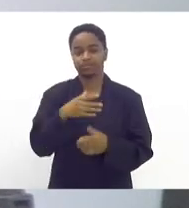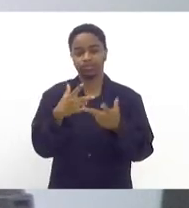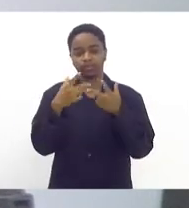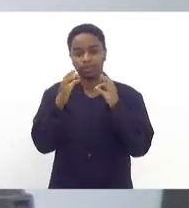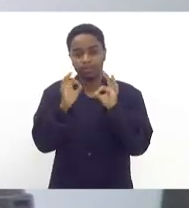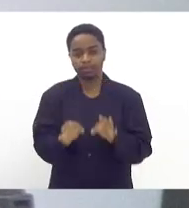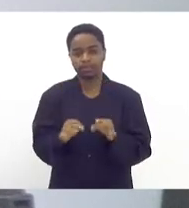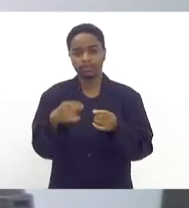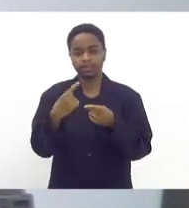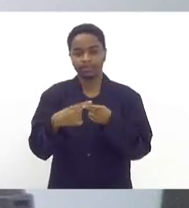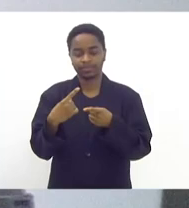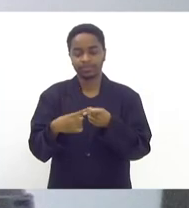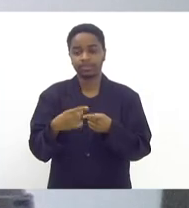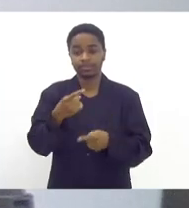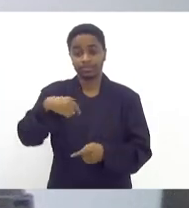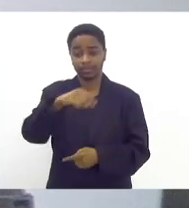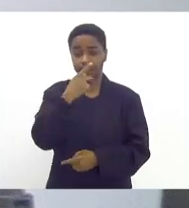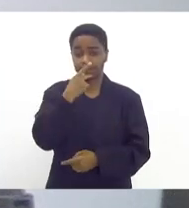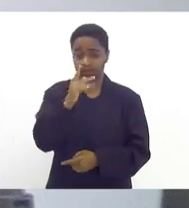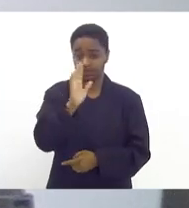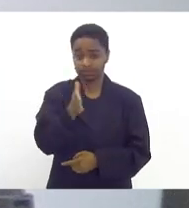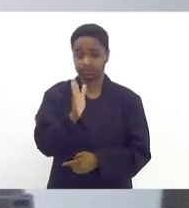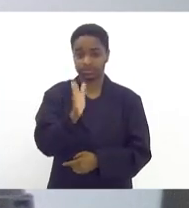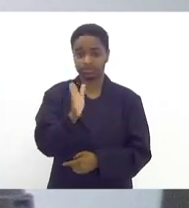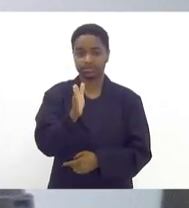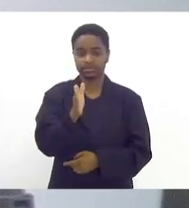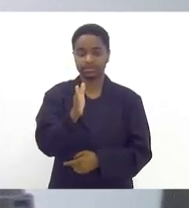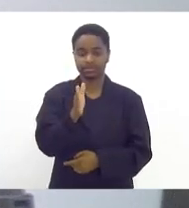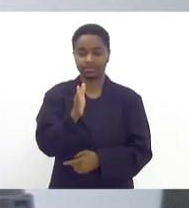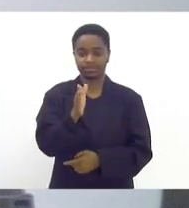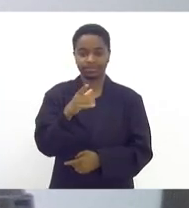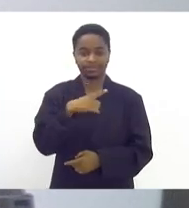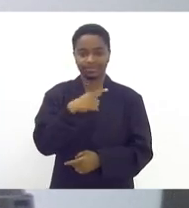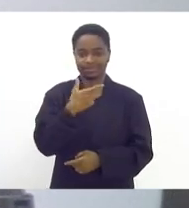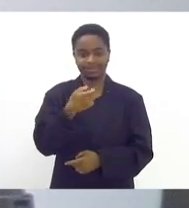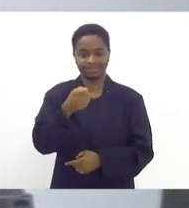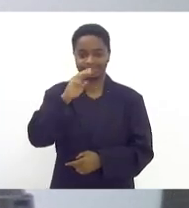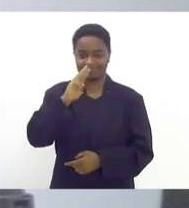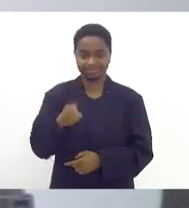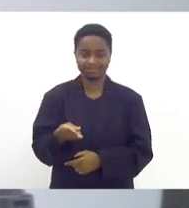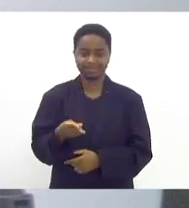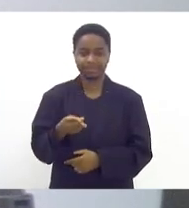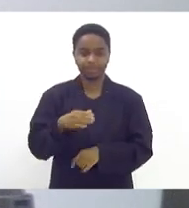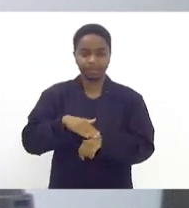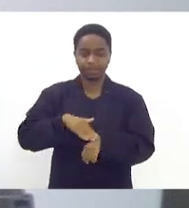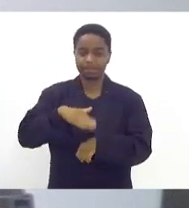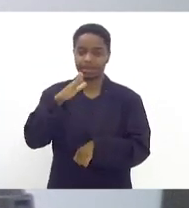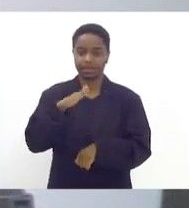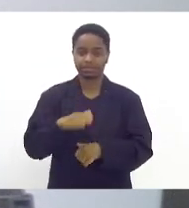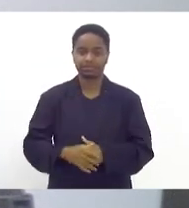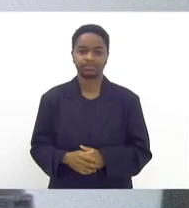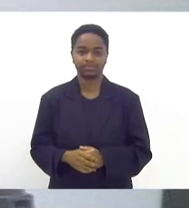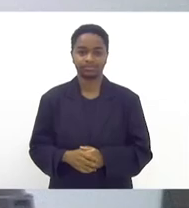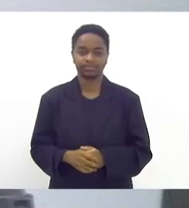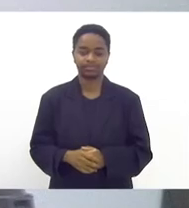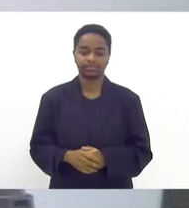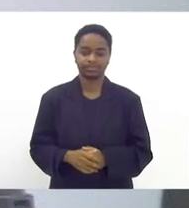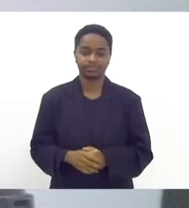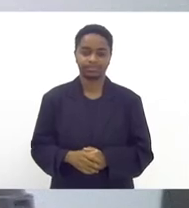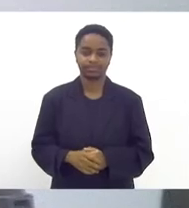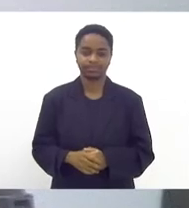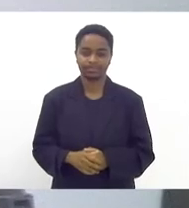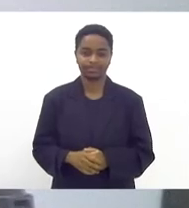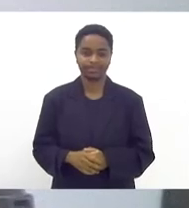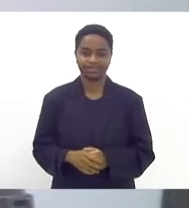como se falou em lucros Fabulosos aí de mais de 20 bilhões 20 milhões não sei e e a gente ainda eh